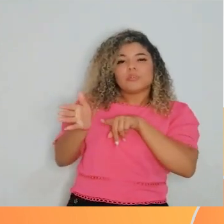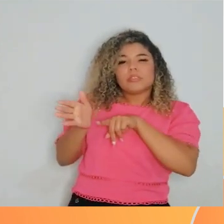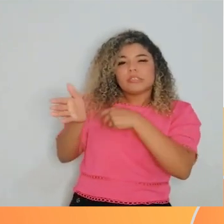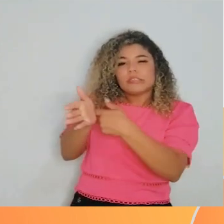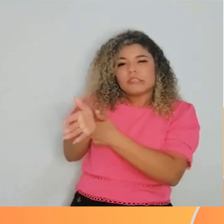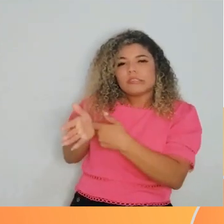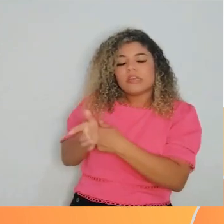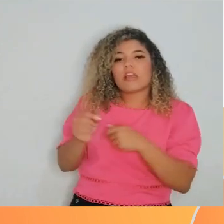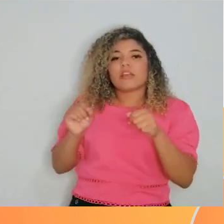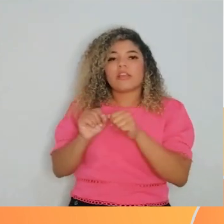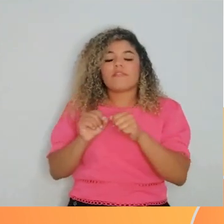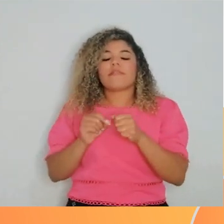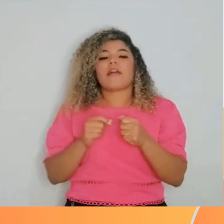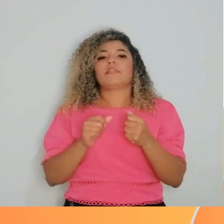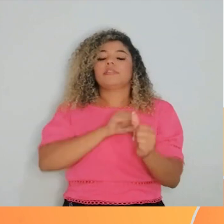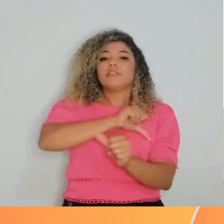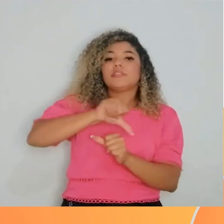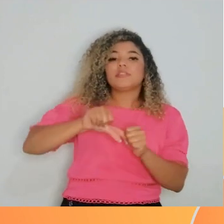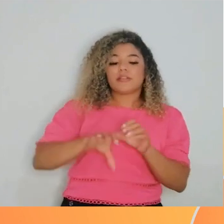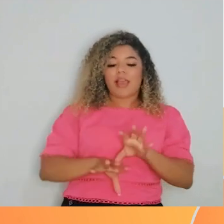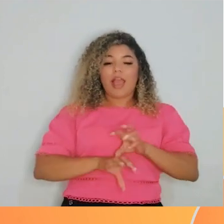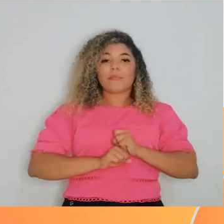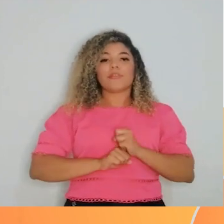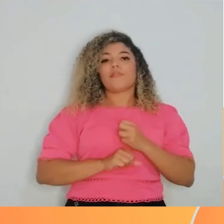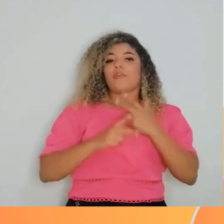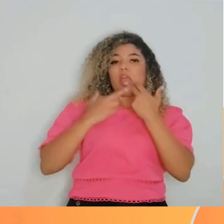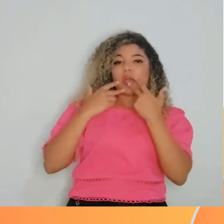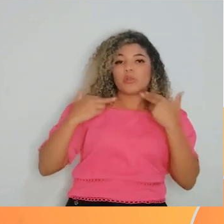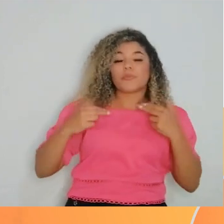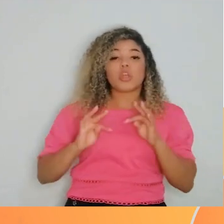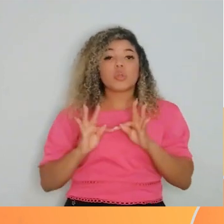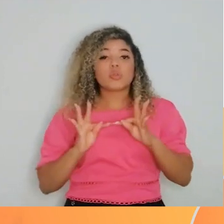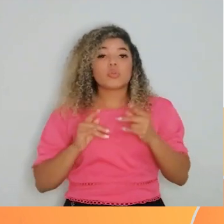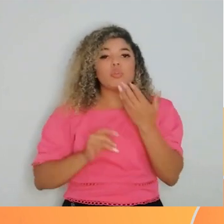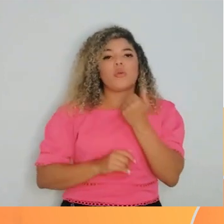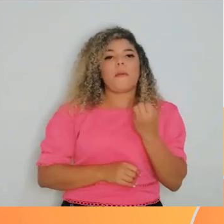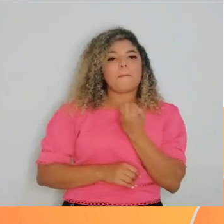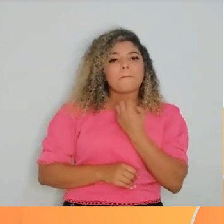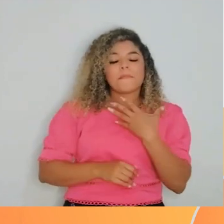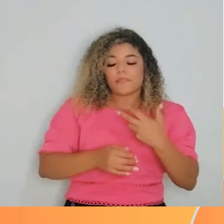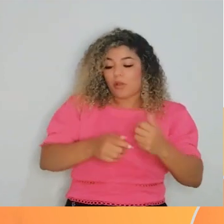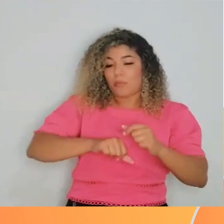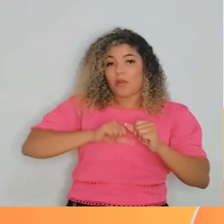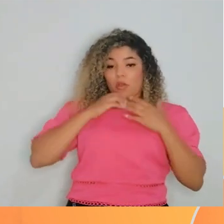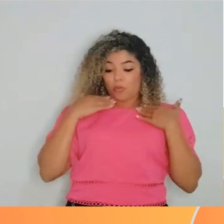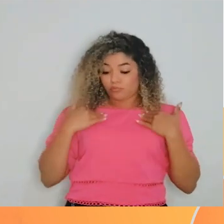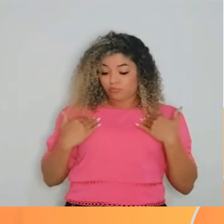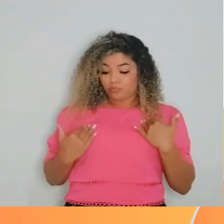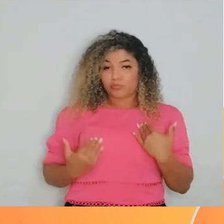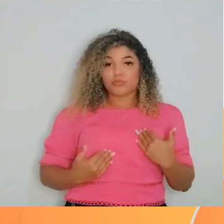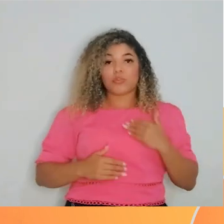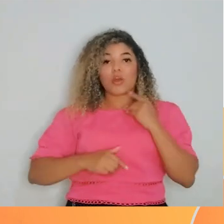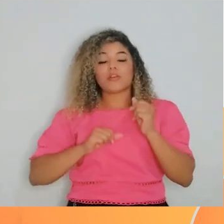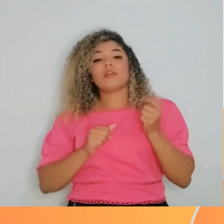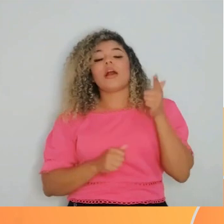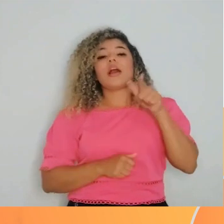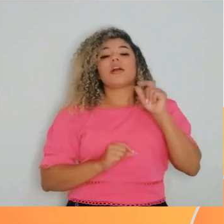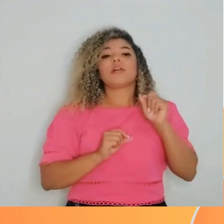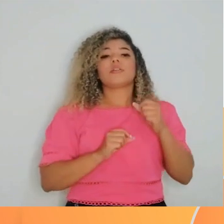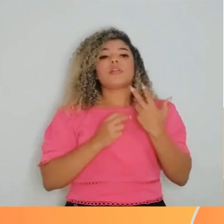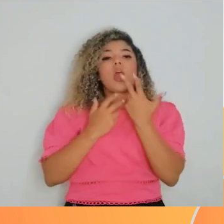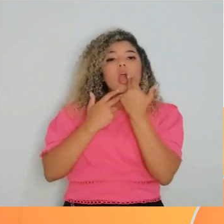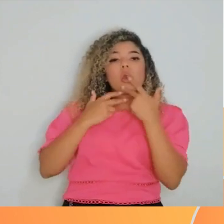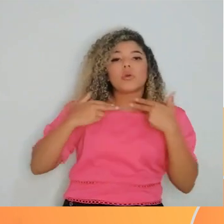intestino delgado que faz essa absorção. Portanto, todos os nutrientes ingeridos vão para a circulação. Consequentemente, você tem